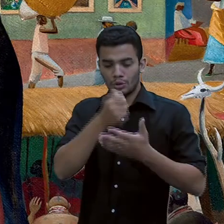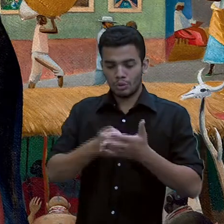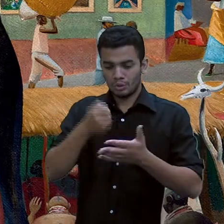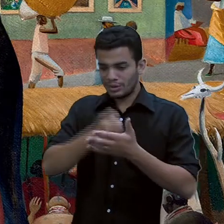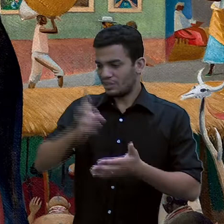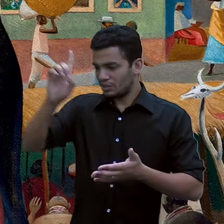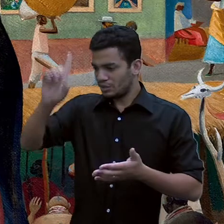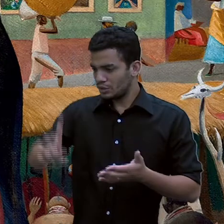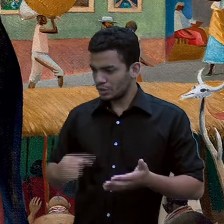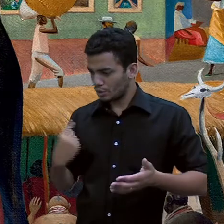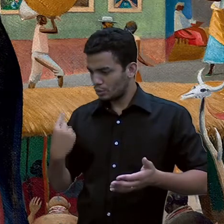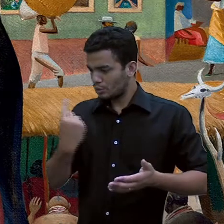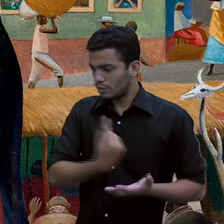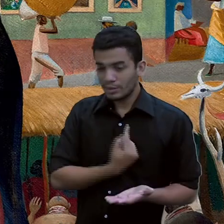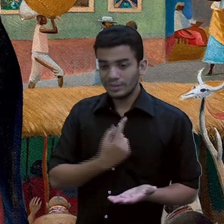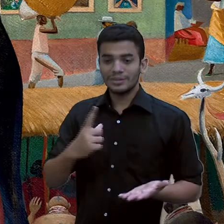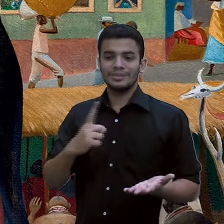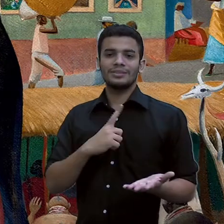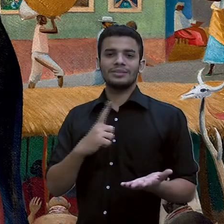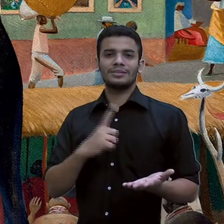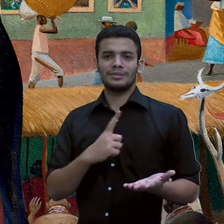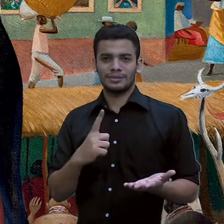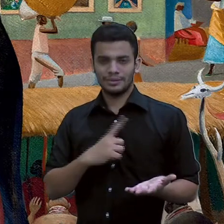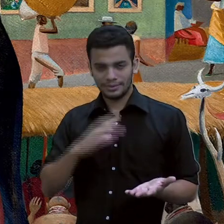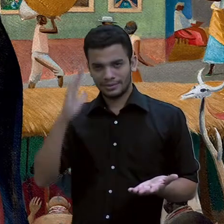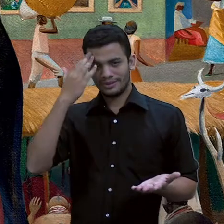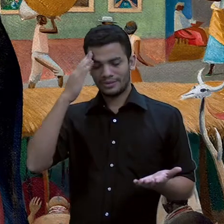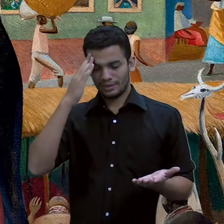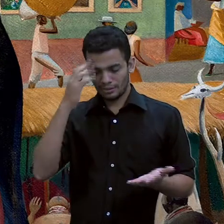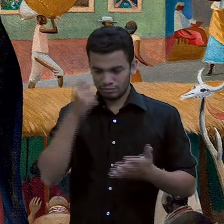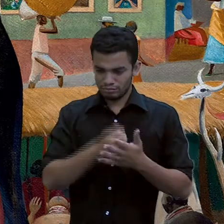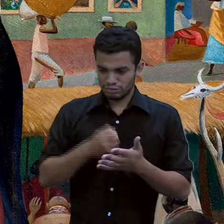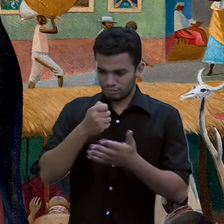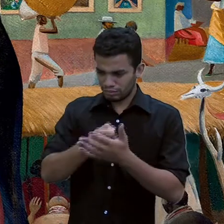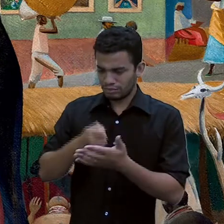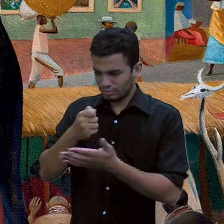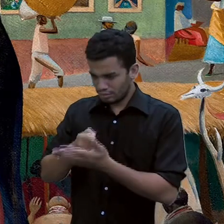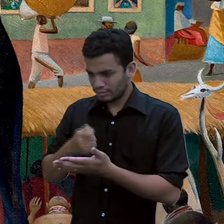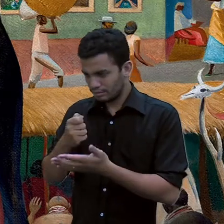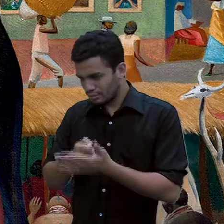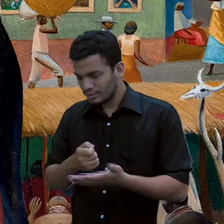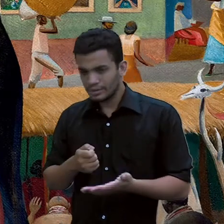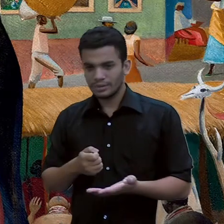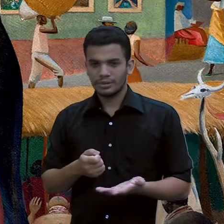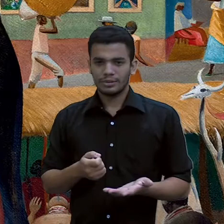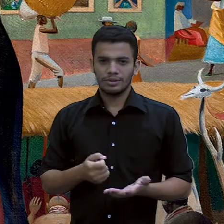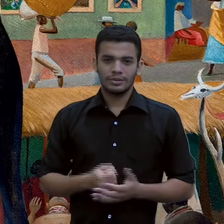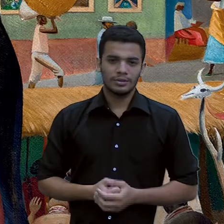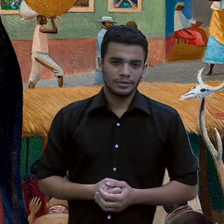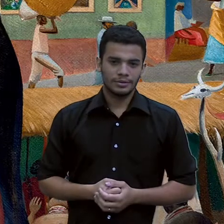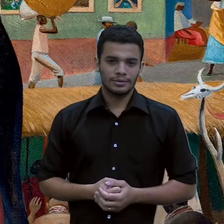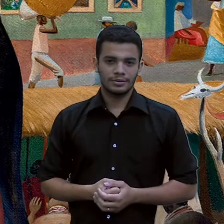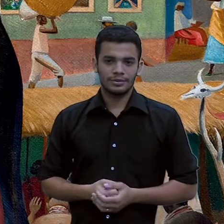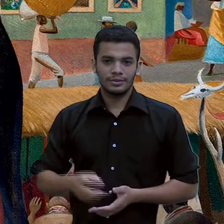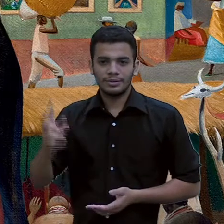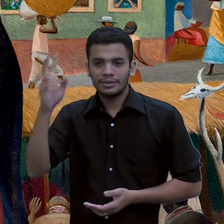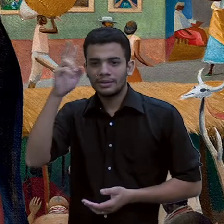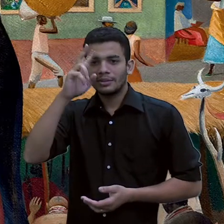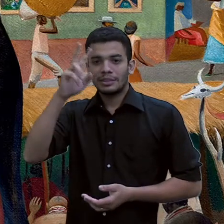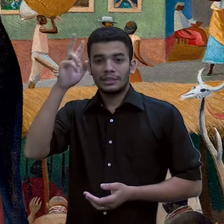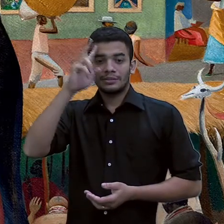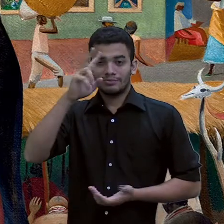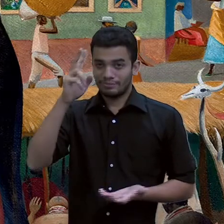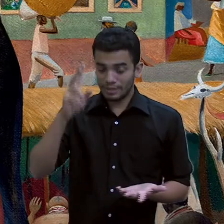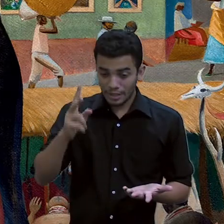sabendo que nós também temos os nossos deveres. A carne mais barata do mercado é minha